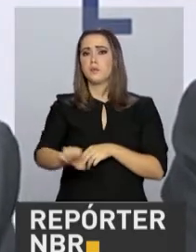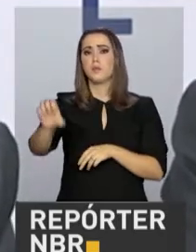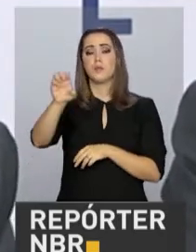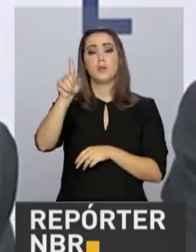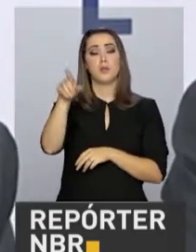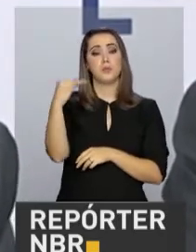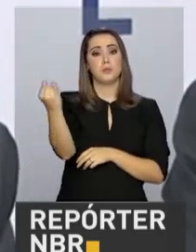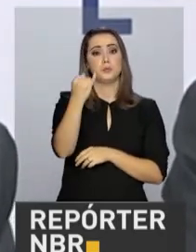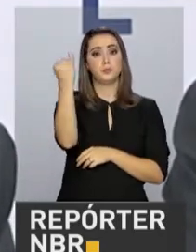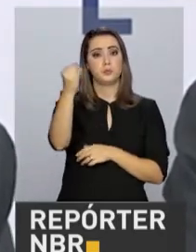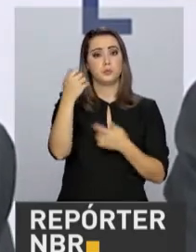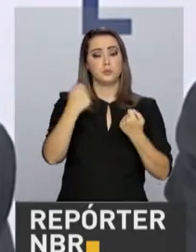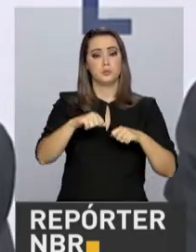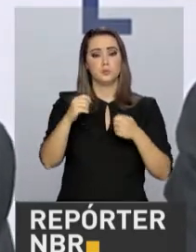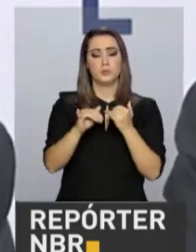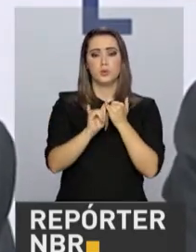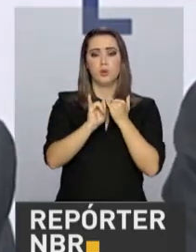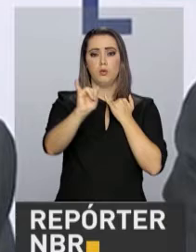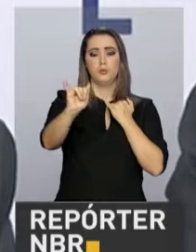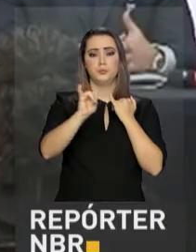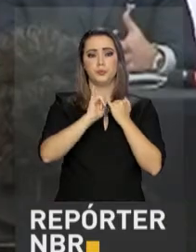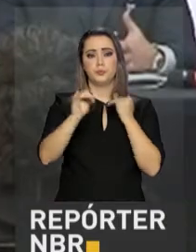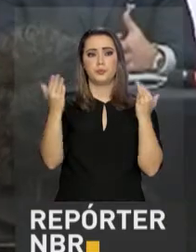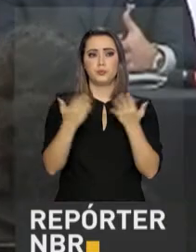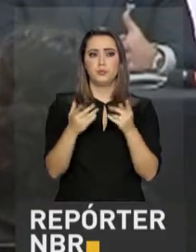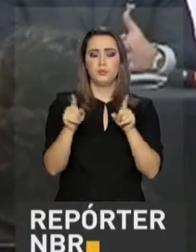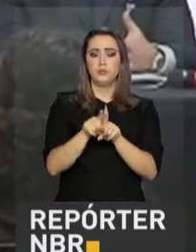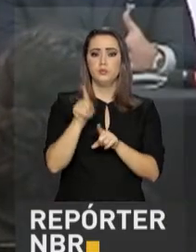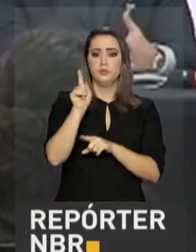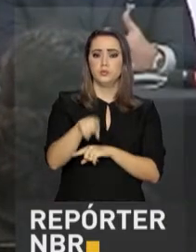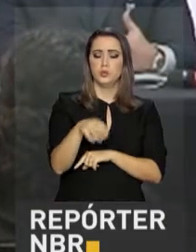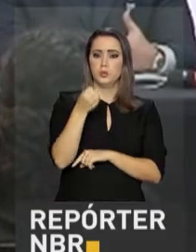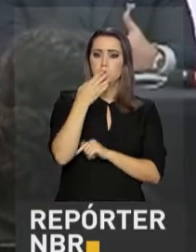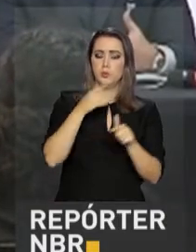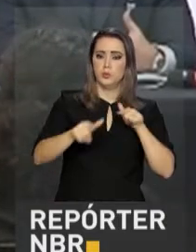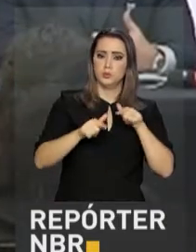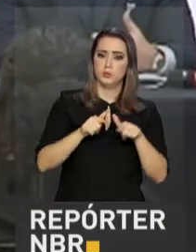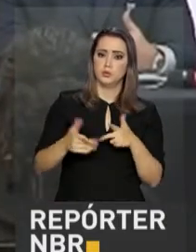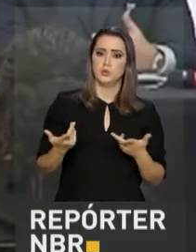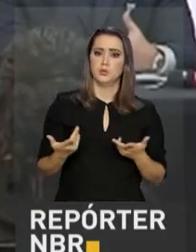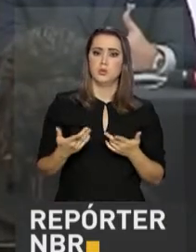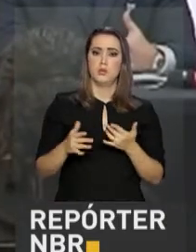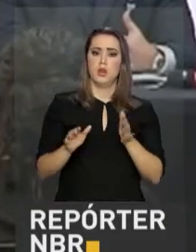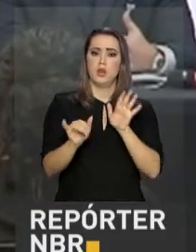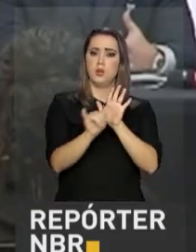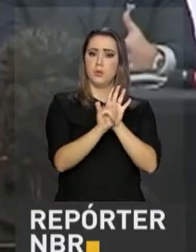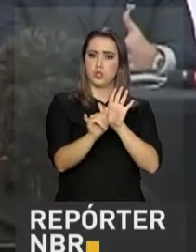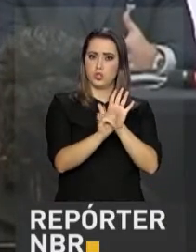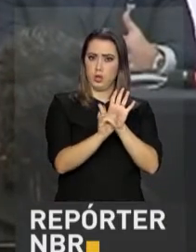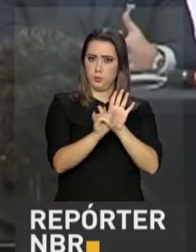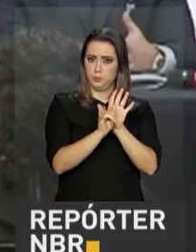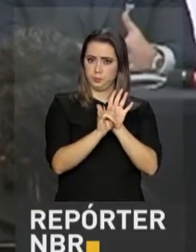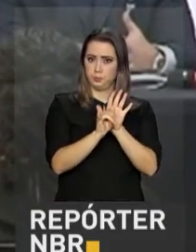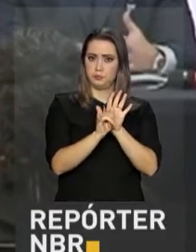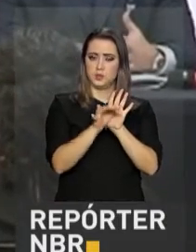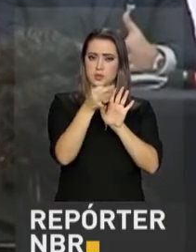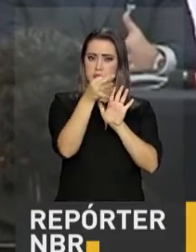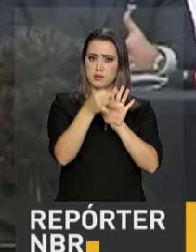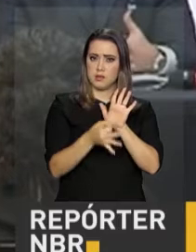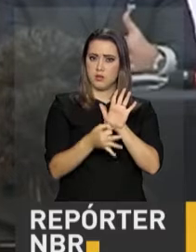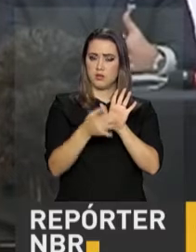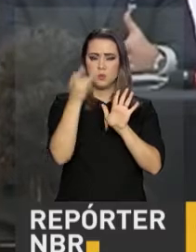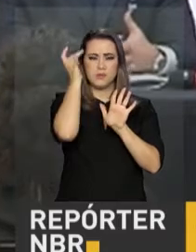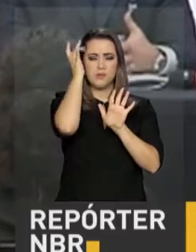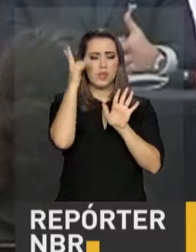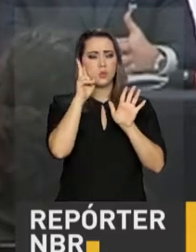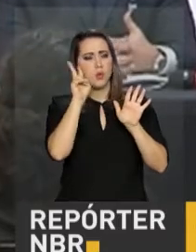importância para as necessidades atuais. Belíssimo trabalho, um edital claro, tá, de fácil